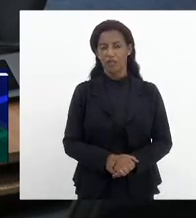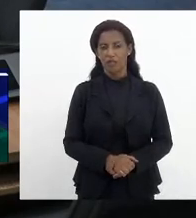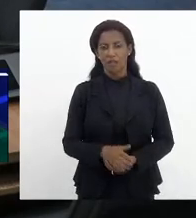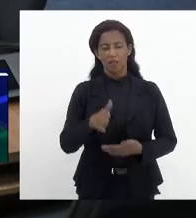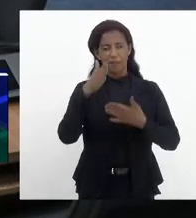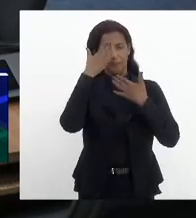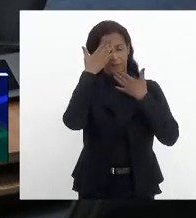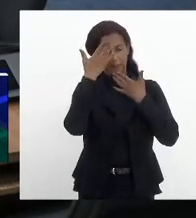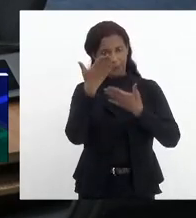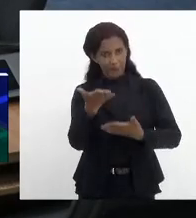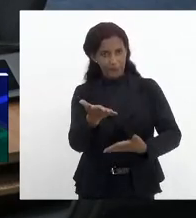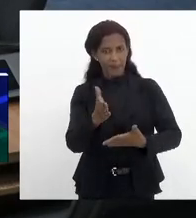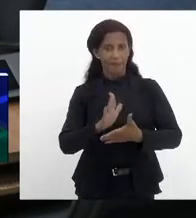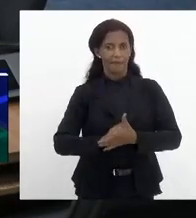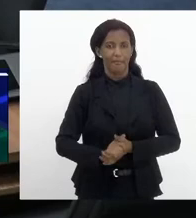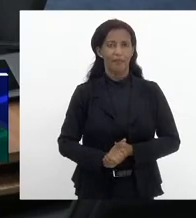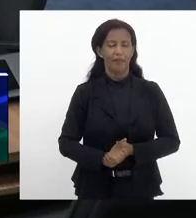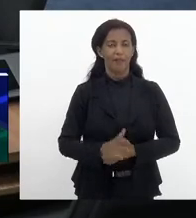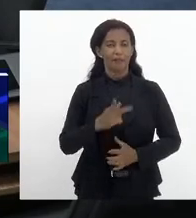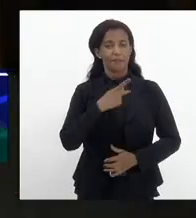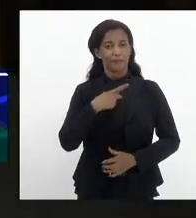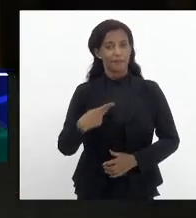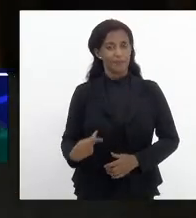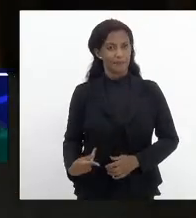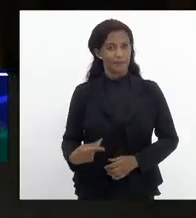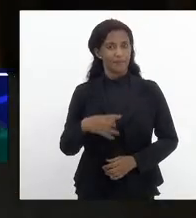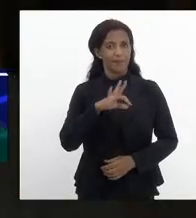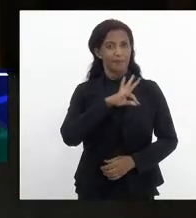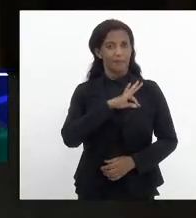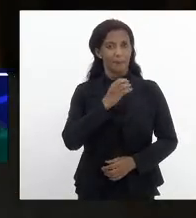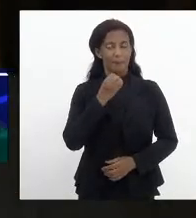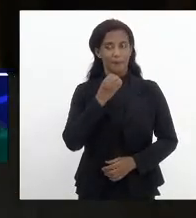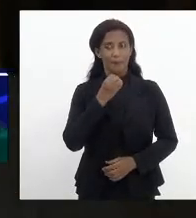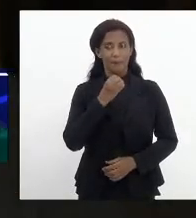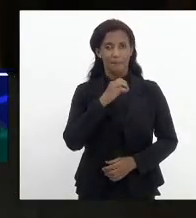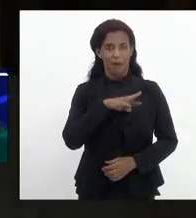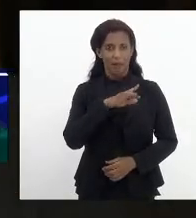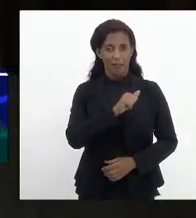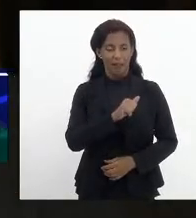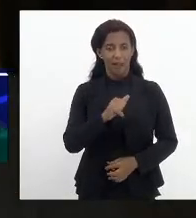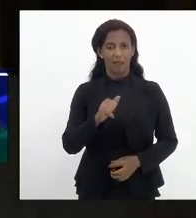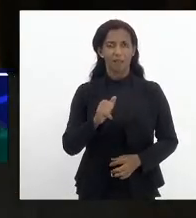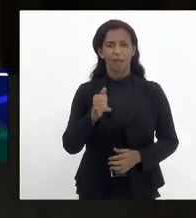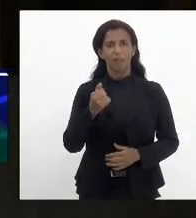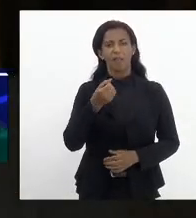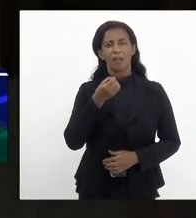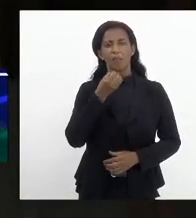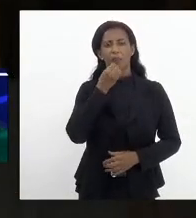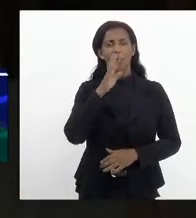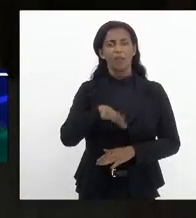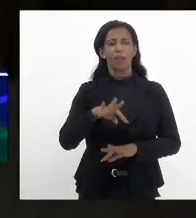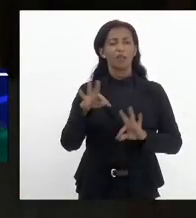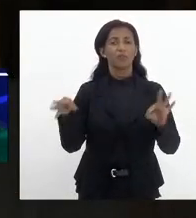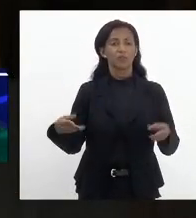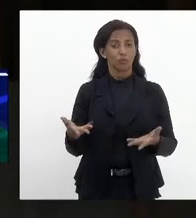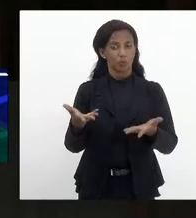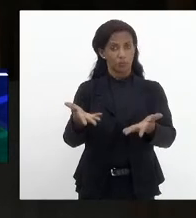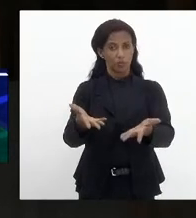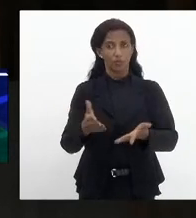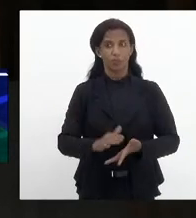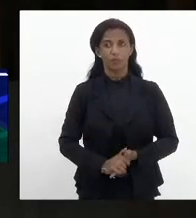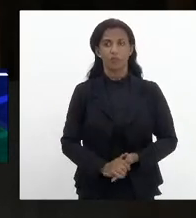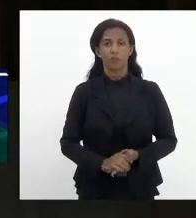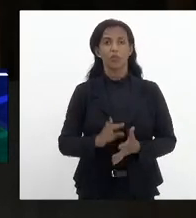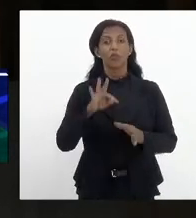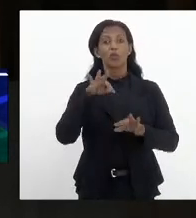Obrigado. Obrigado, presidente Marta Rocha. Boa tarde a todos no plenário e todos